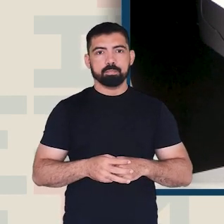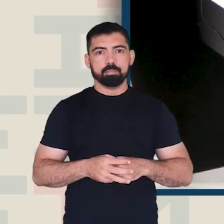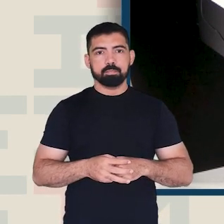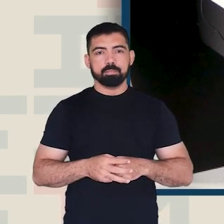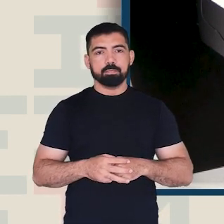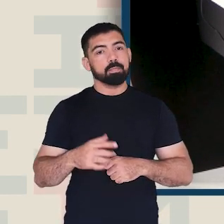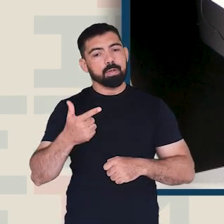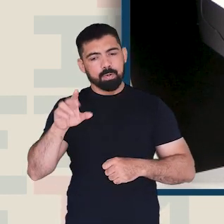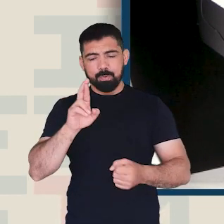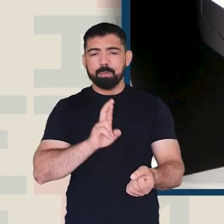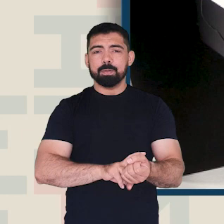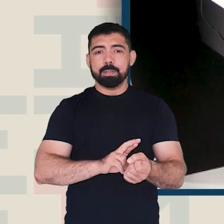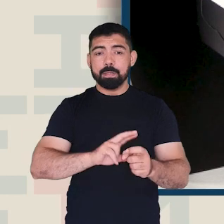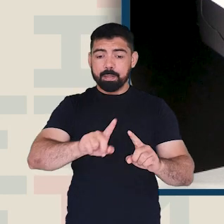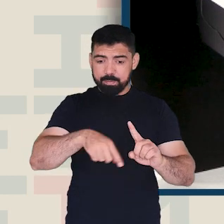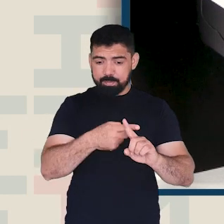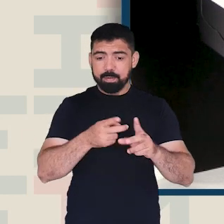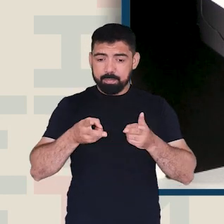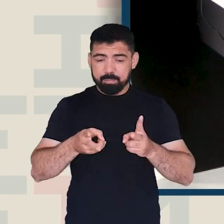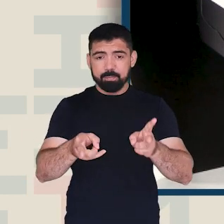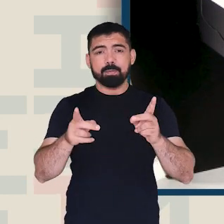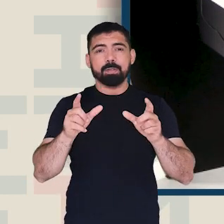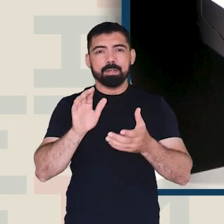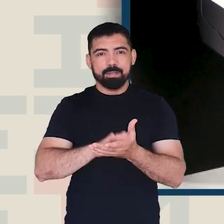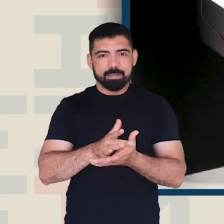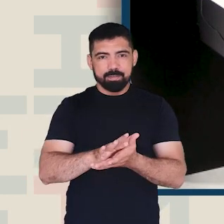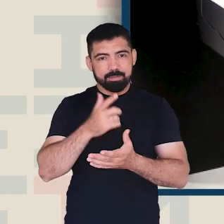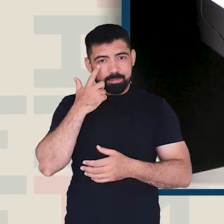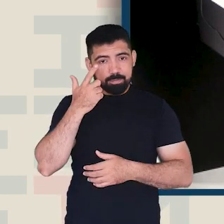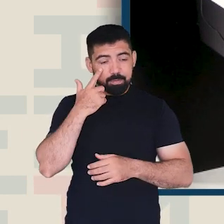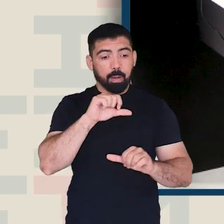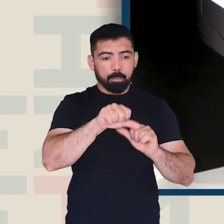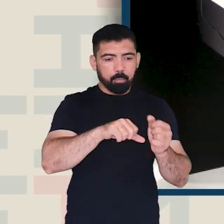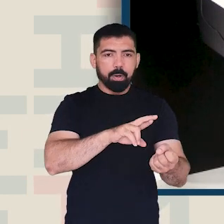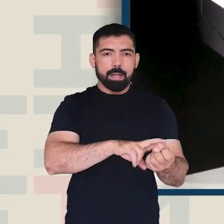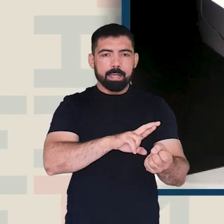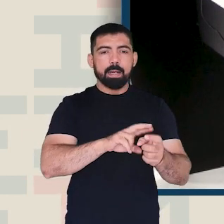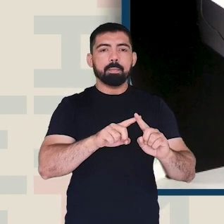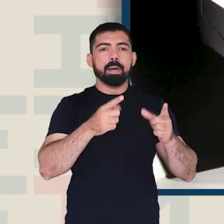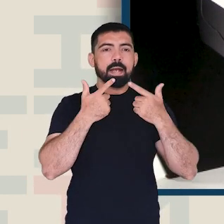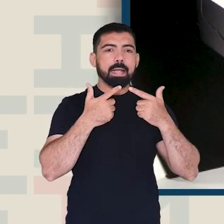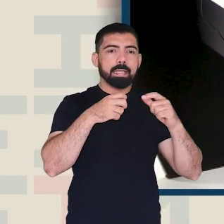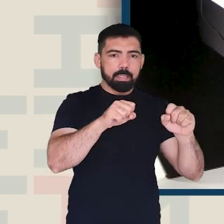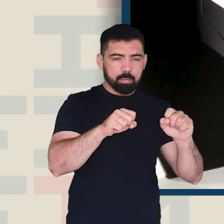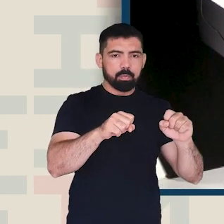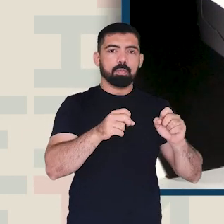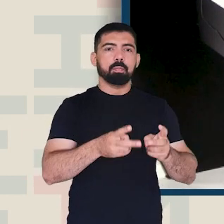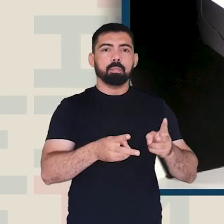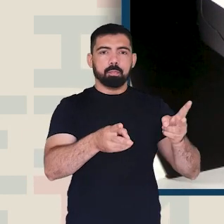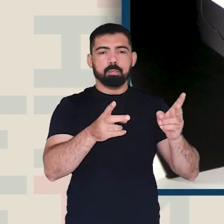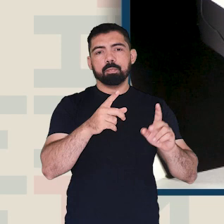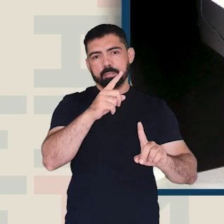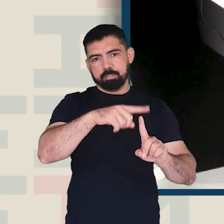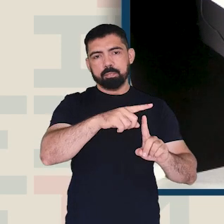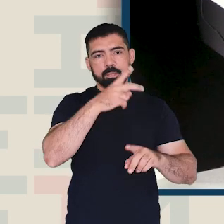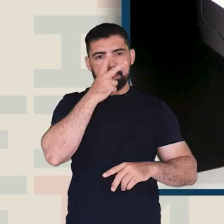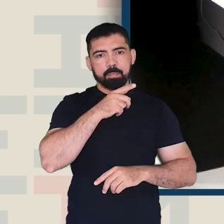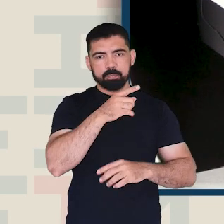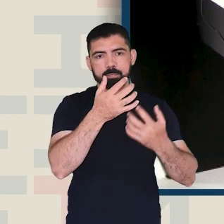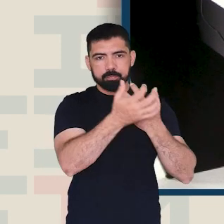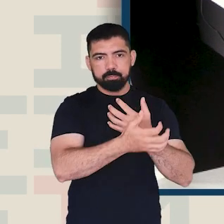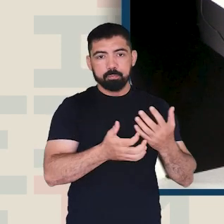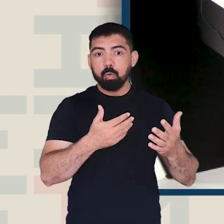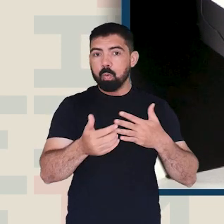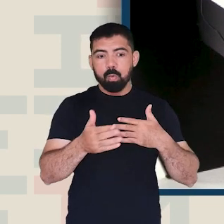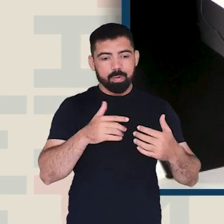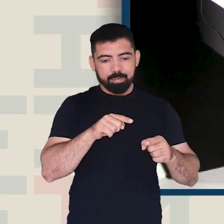É outro ritmo e ainda é samba. Perceba que eu não mudei o ritmo, mas não mudei a linguagem, o gênero musical. Tanto faz qualquer um desses grooves se